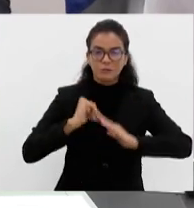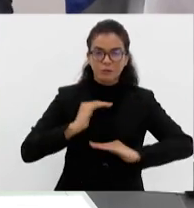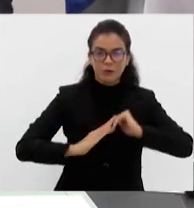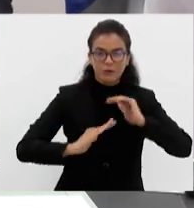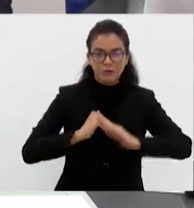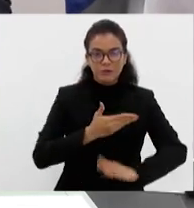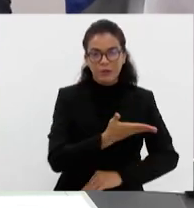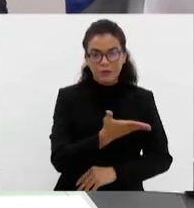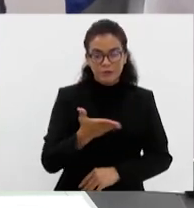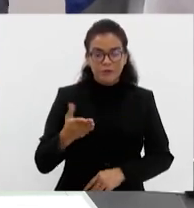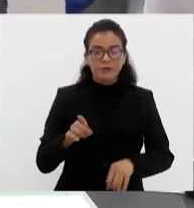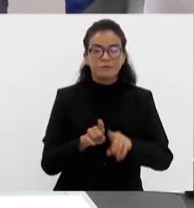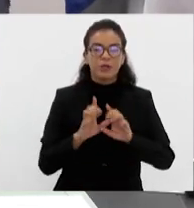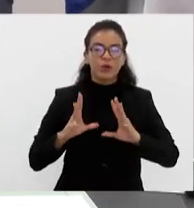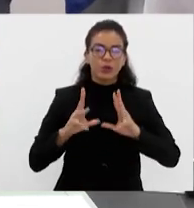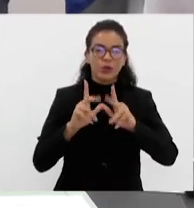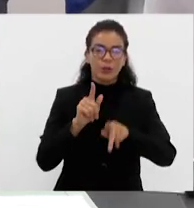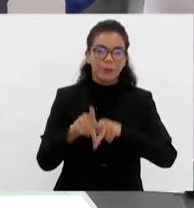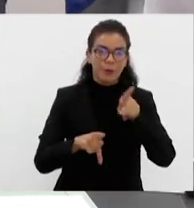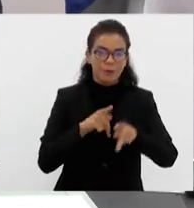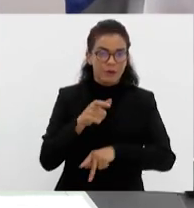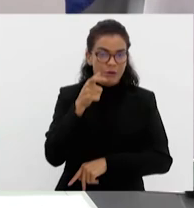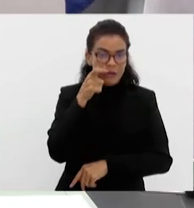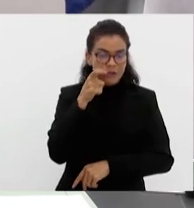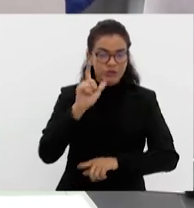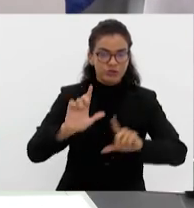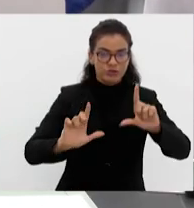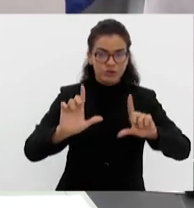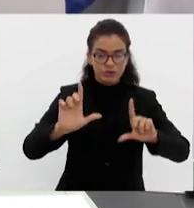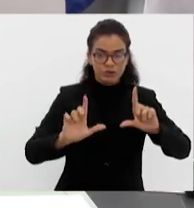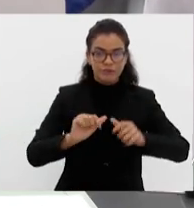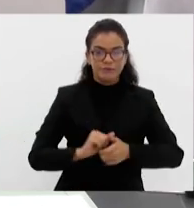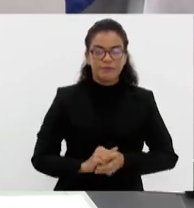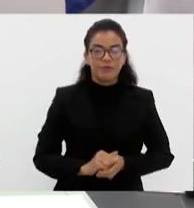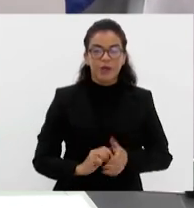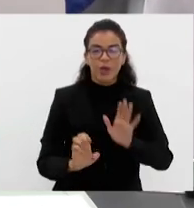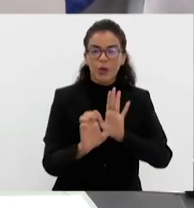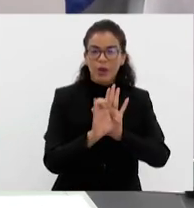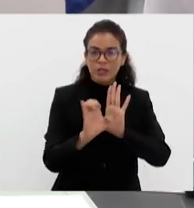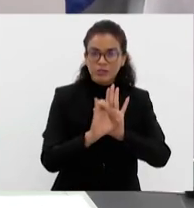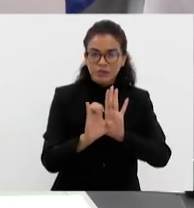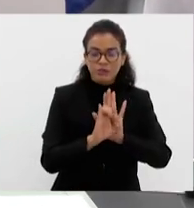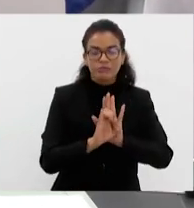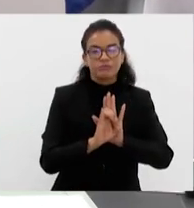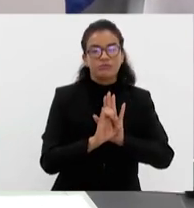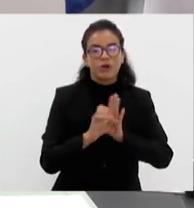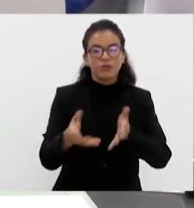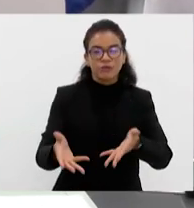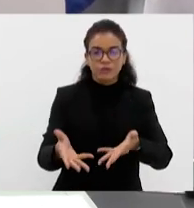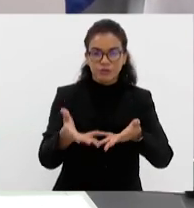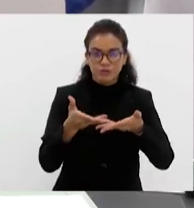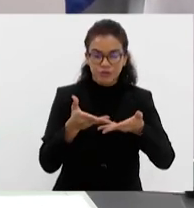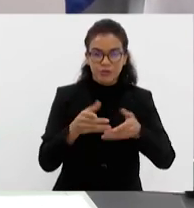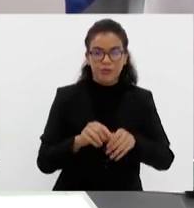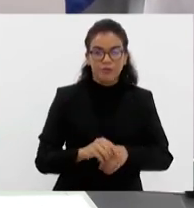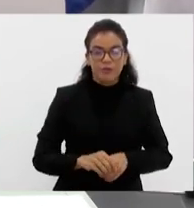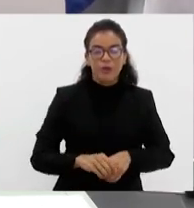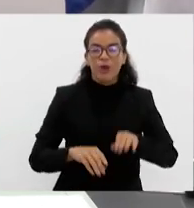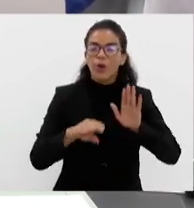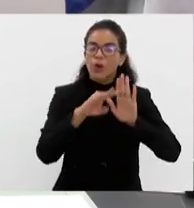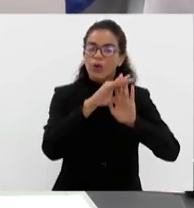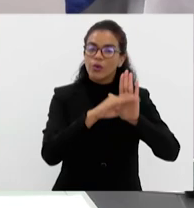assistem. Bem, vamos ao edital de convocação da sessão ordinária. Item 1 da